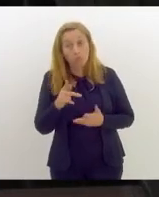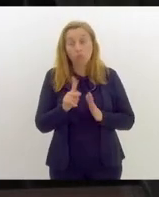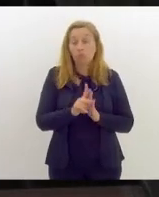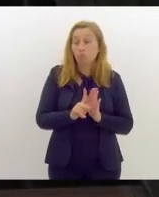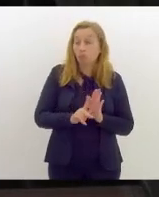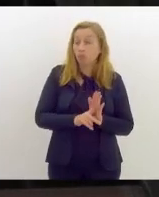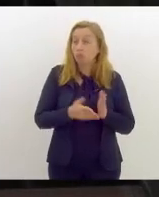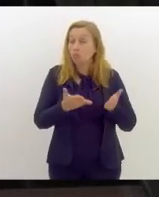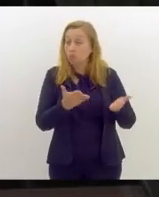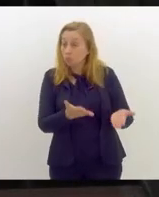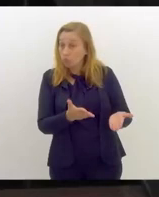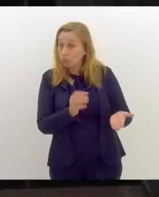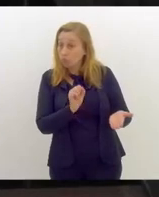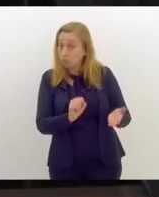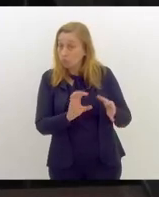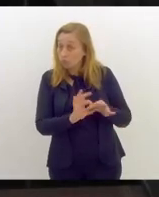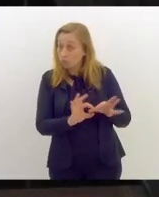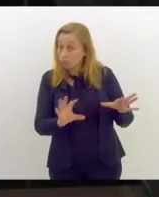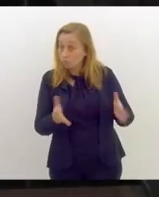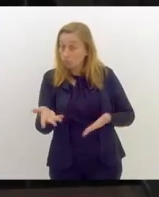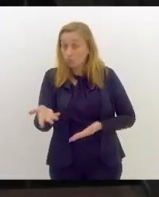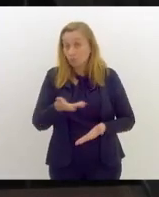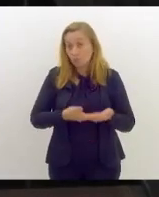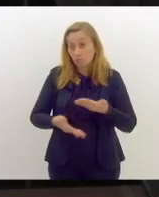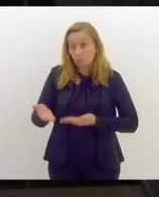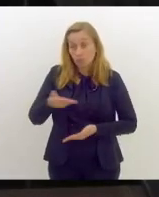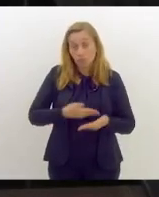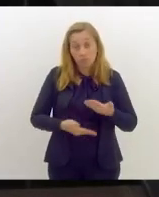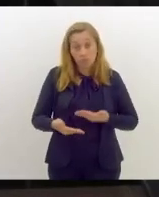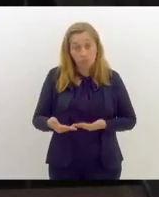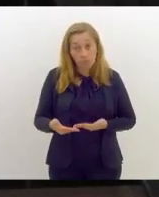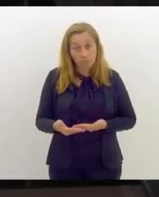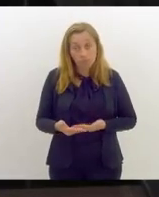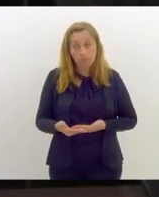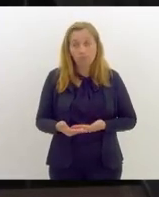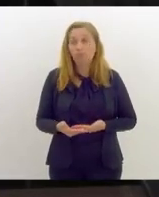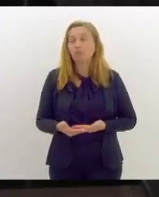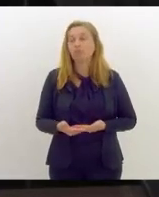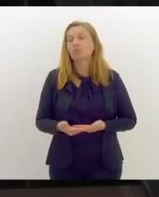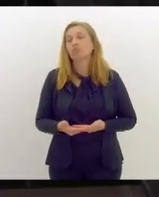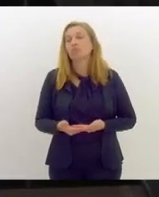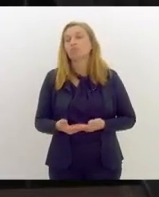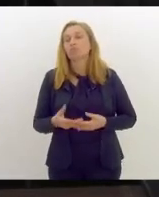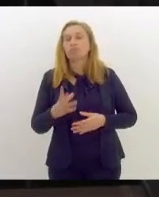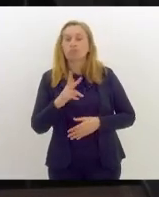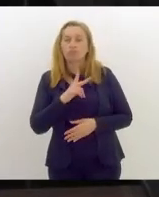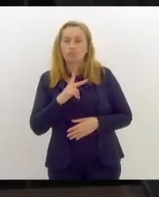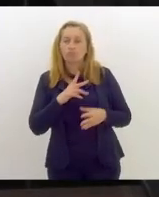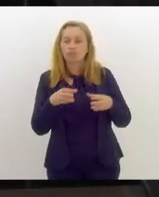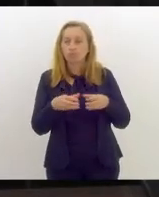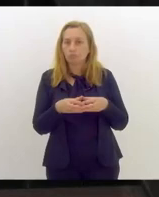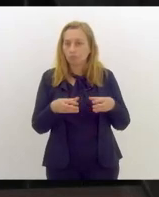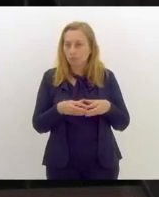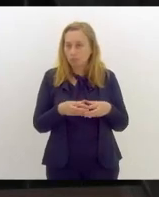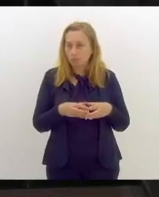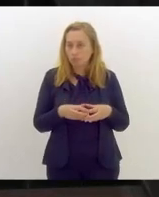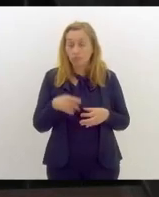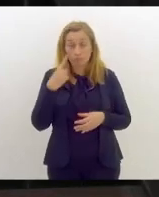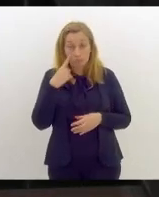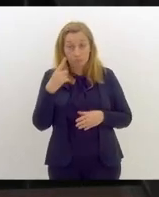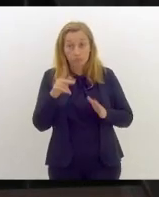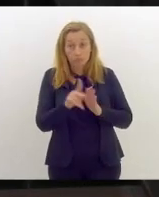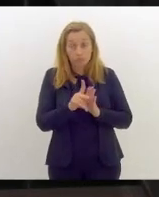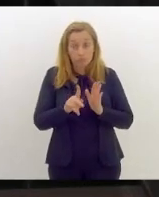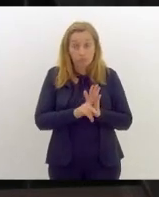desse que vai poder permitir inclusive parcerias público privadas quando a gente vê o projeto